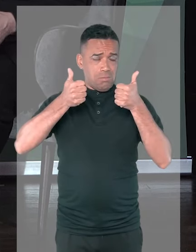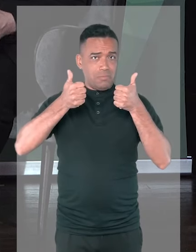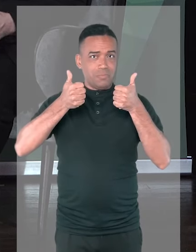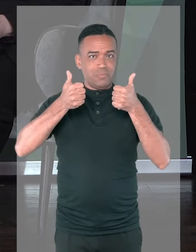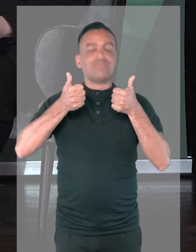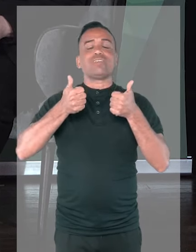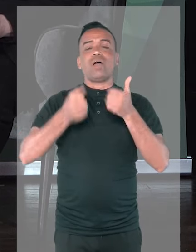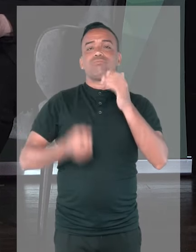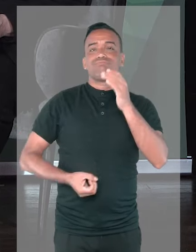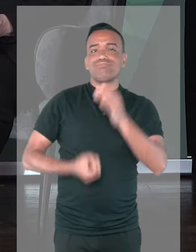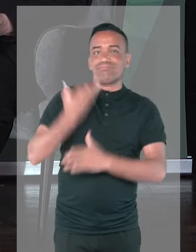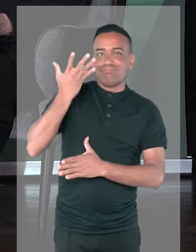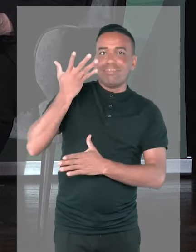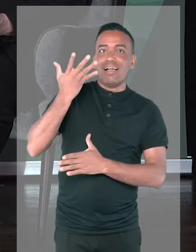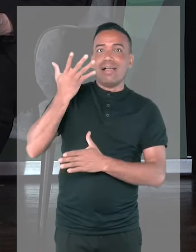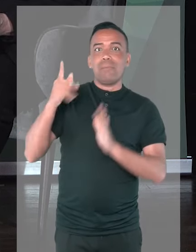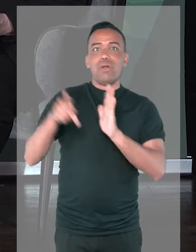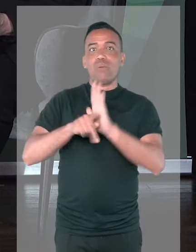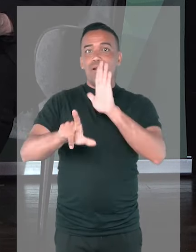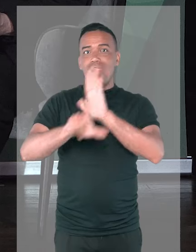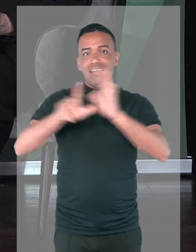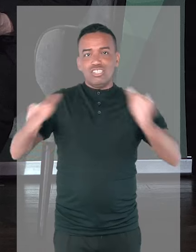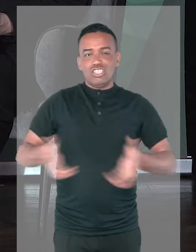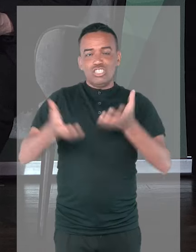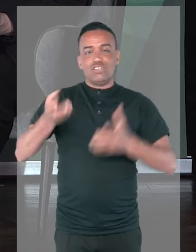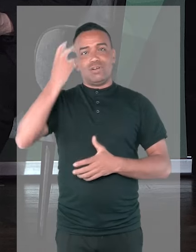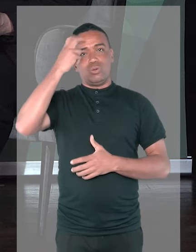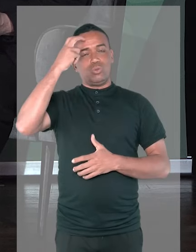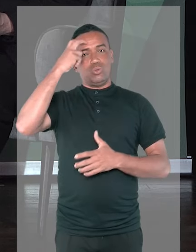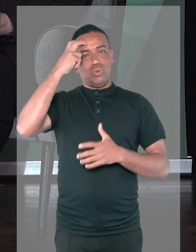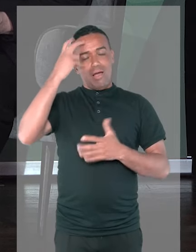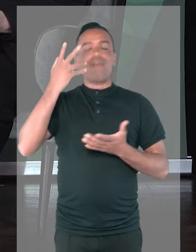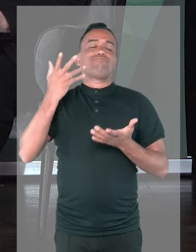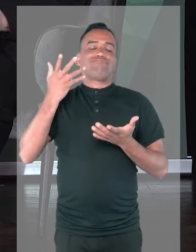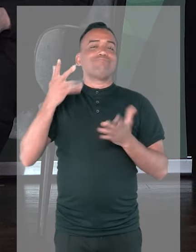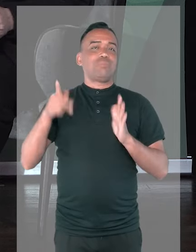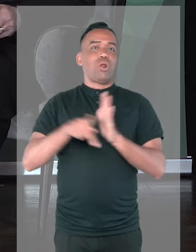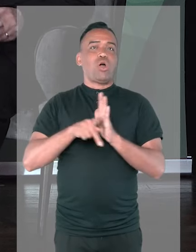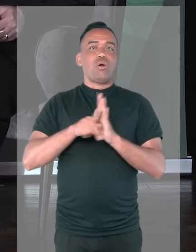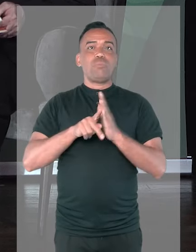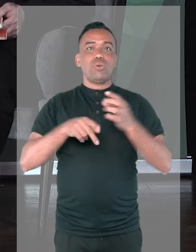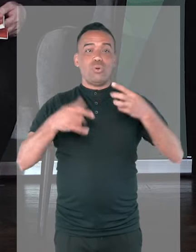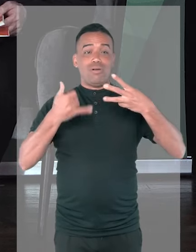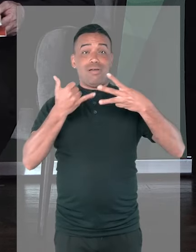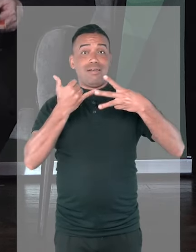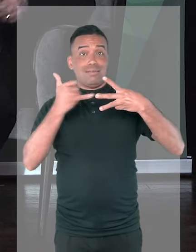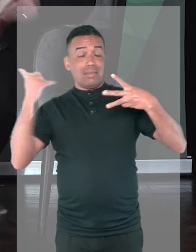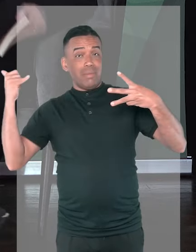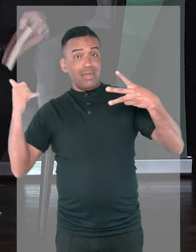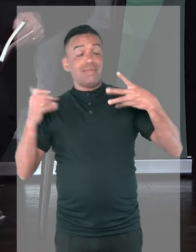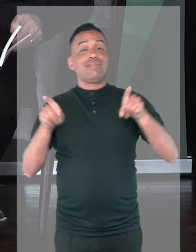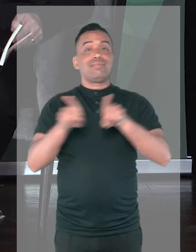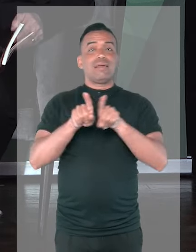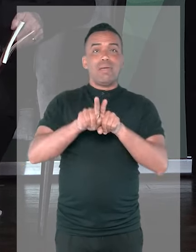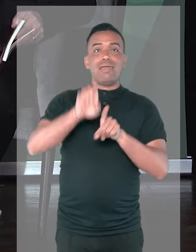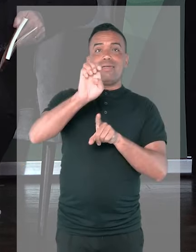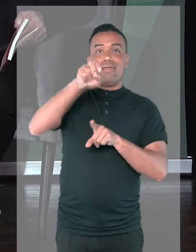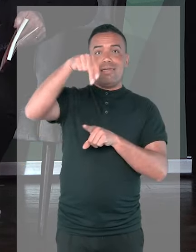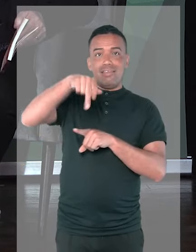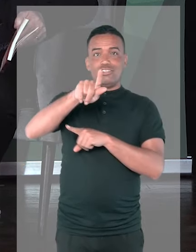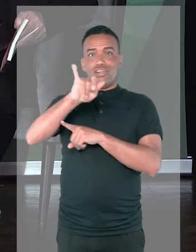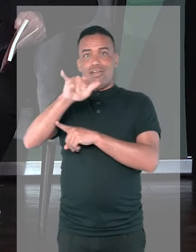Uma realização via Lei de Incentivo à Cultura, Lei Rouanet, da CEMIG e da INGEA. Eu agradeço também